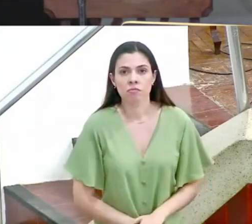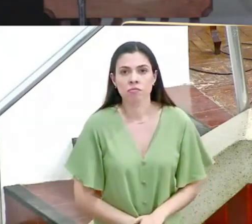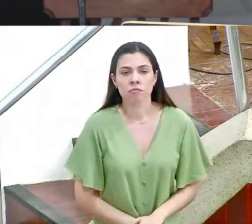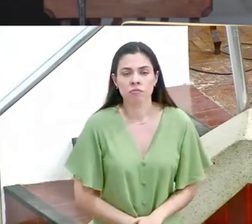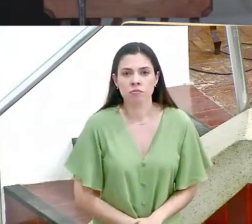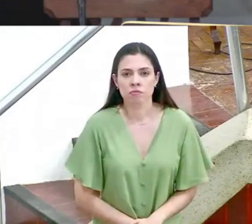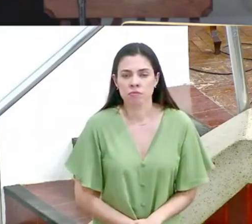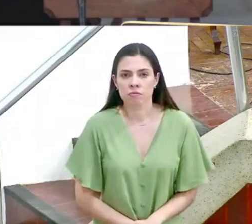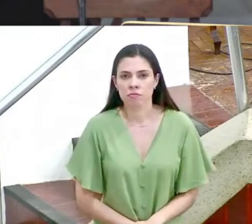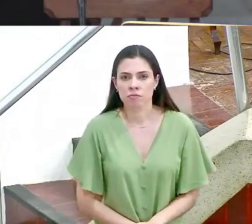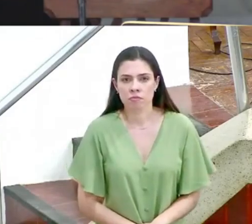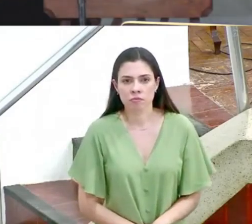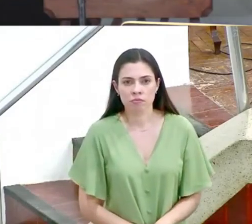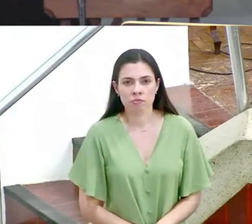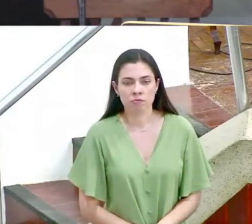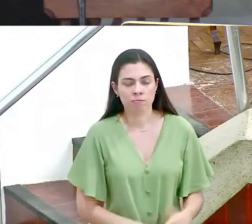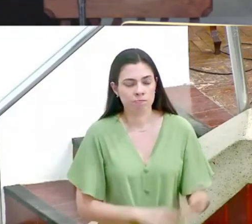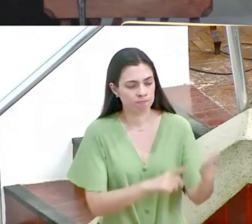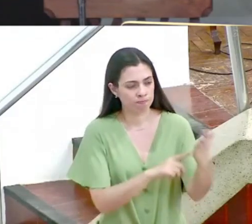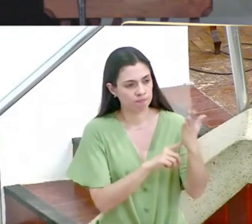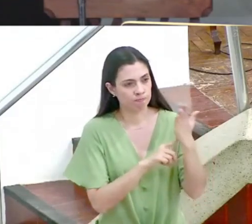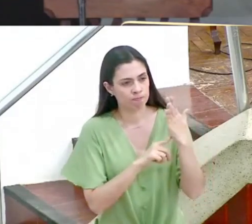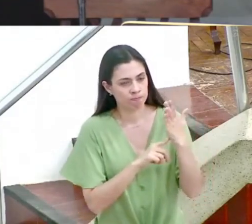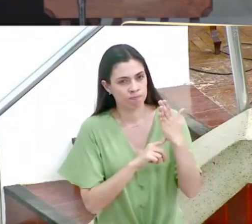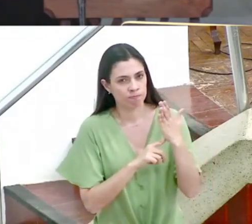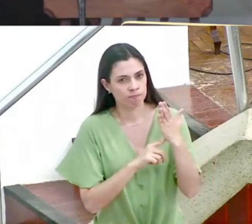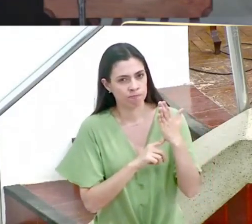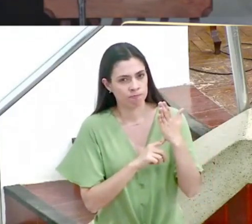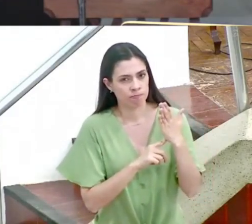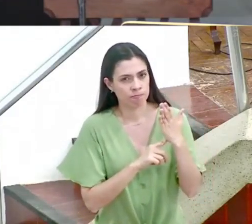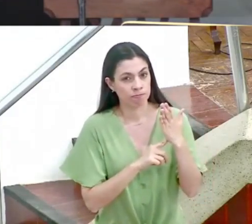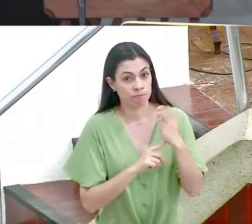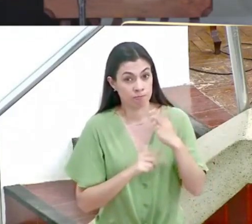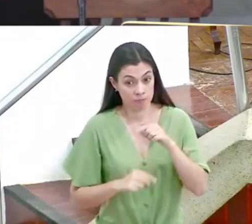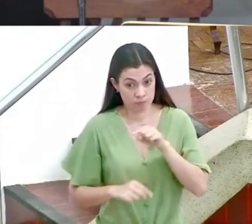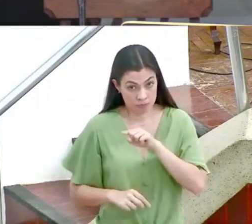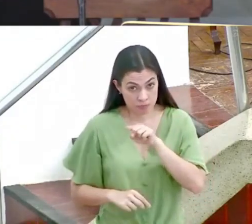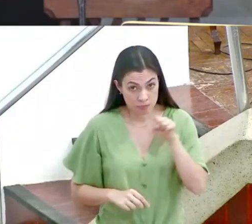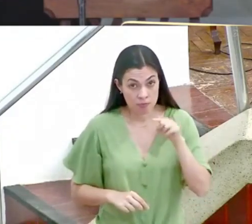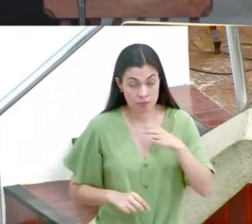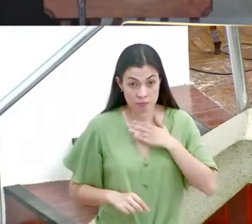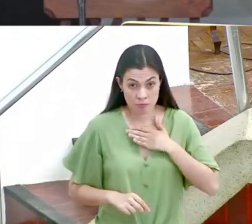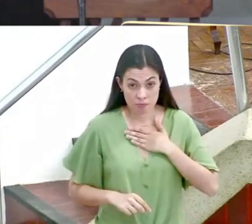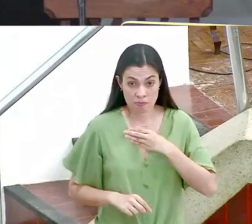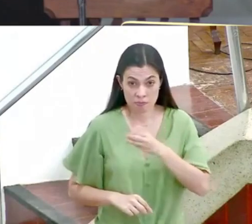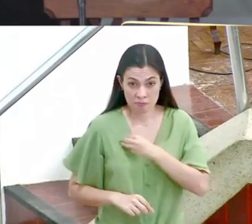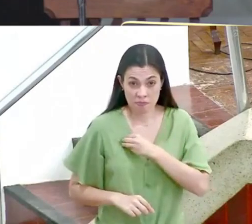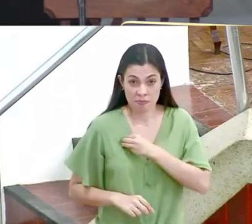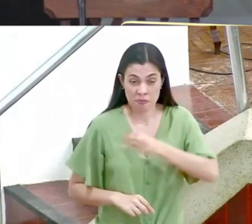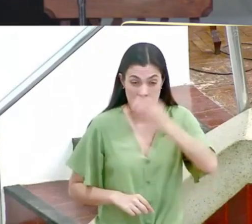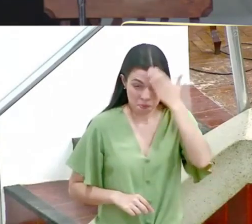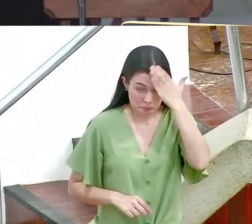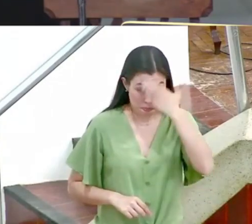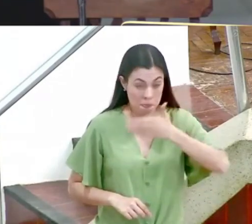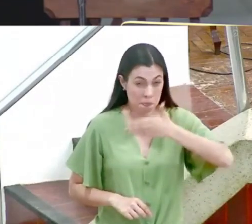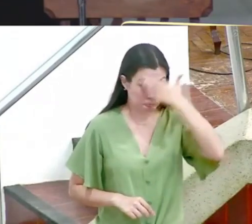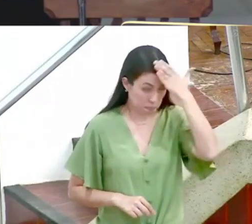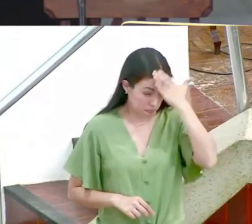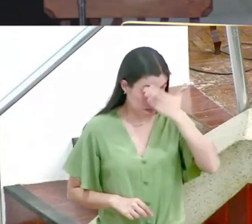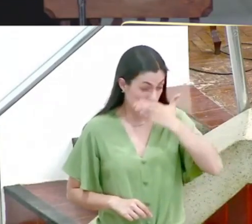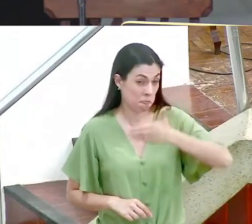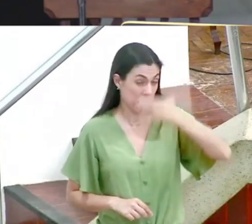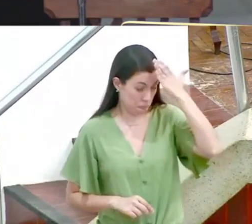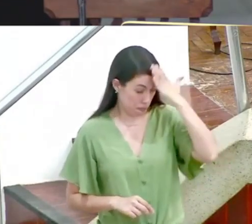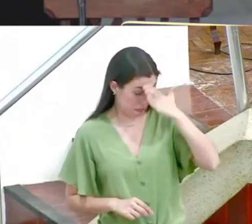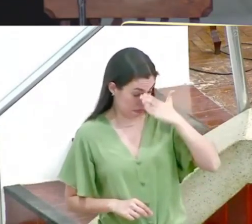reporta quão grotesco é o meu pecado e o seu pecado e o que o pai foi